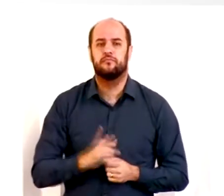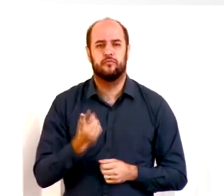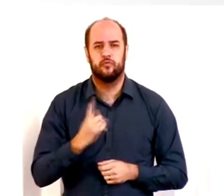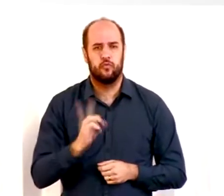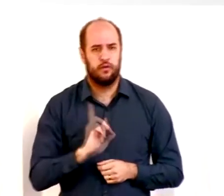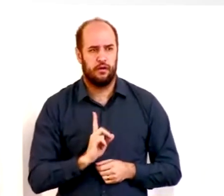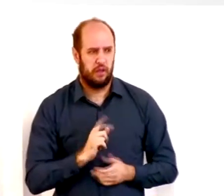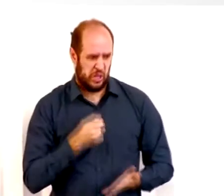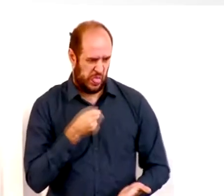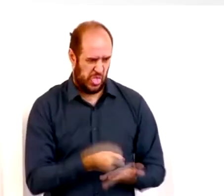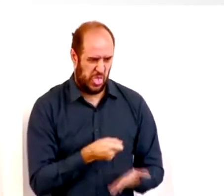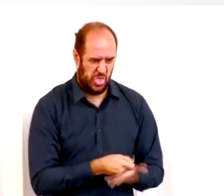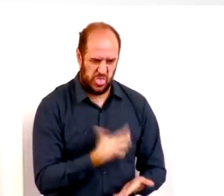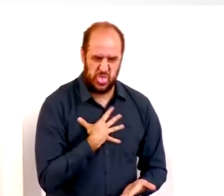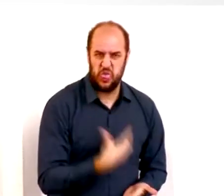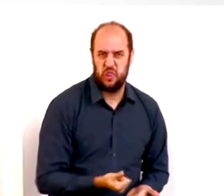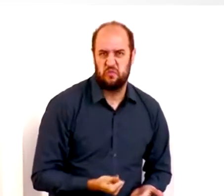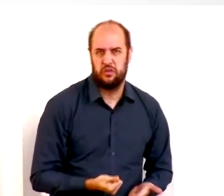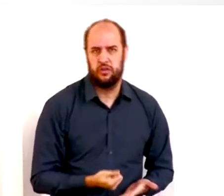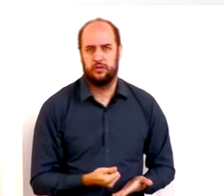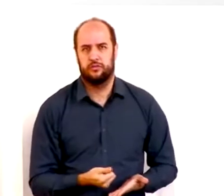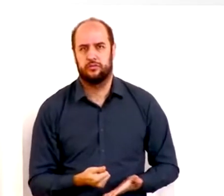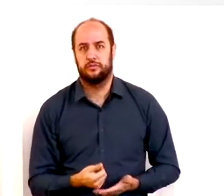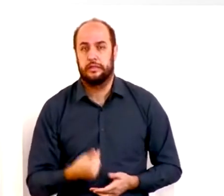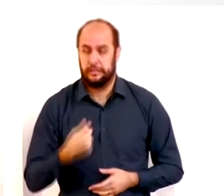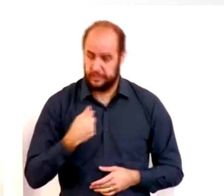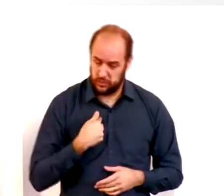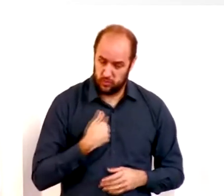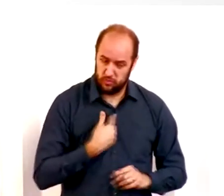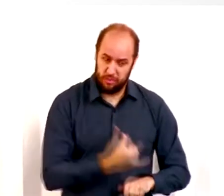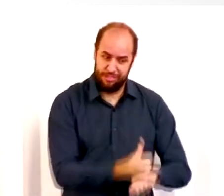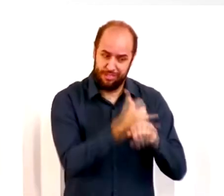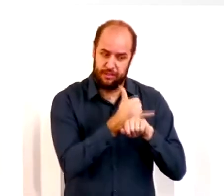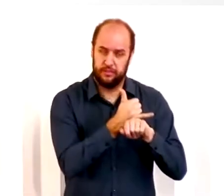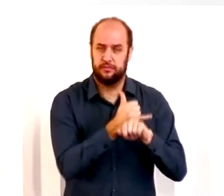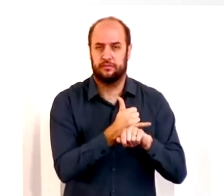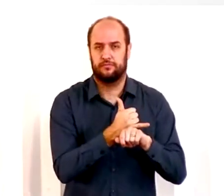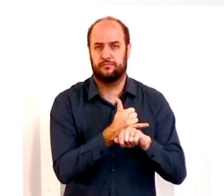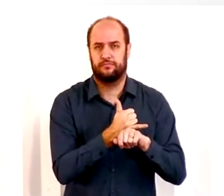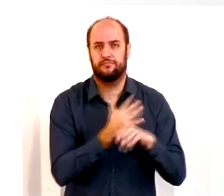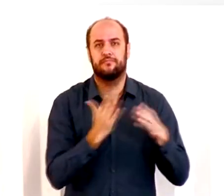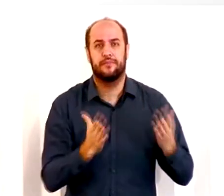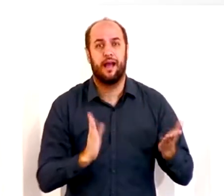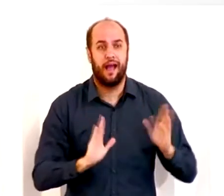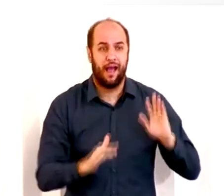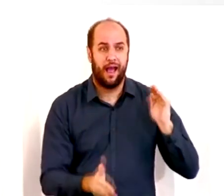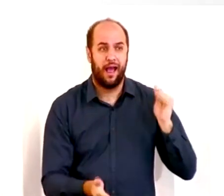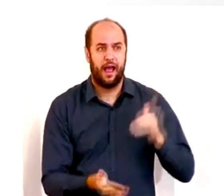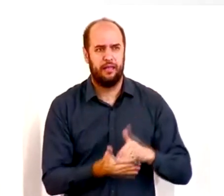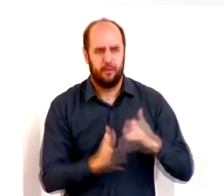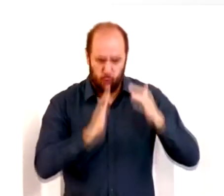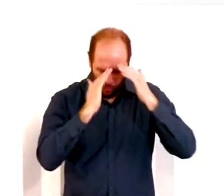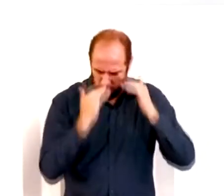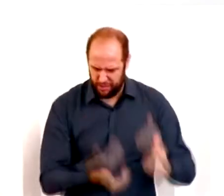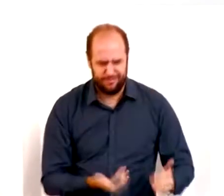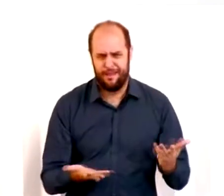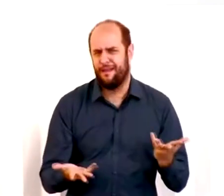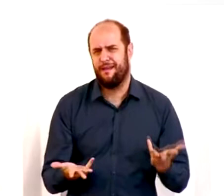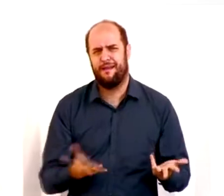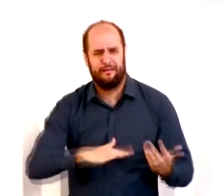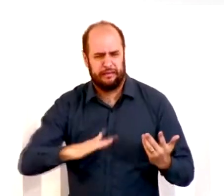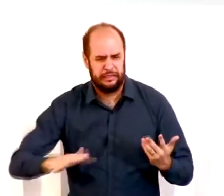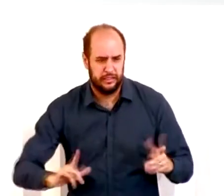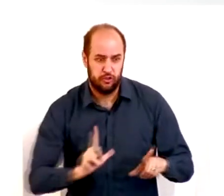filhos exatamente aquilo que eu quero que eles sejam, mas é ser um líder para eles. E até quando eles desobedecerem, até quando